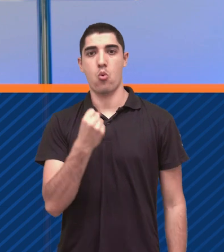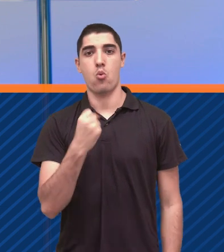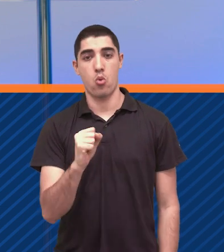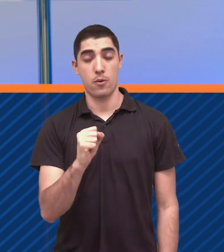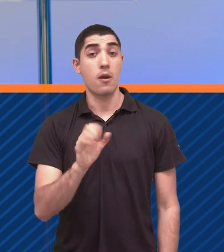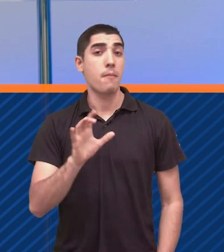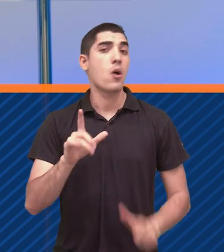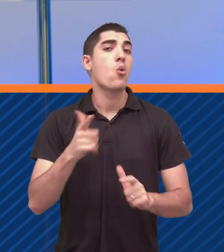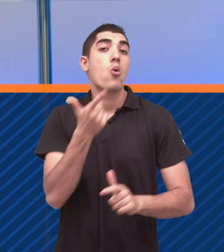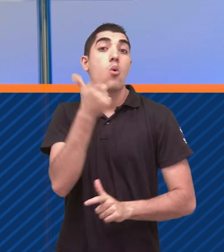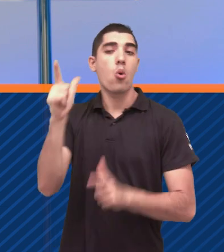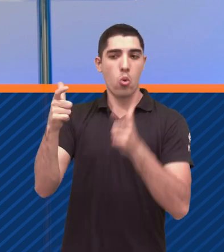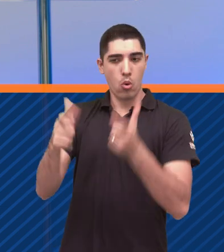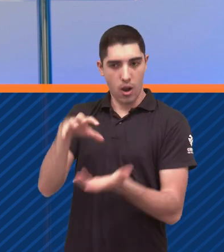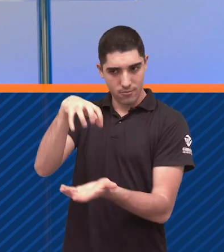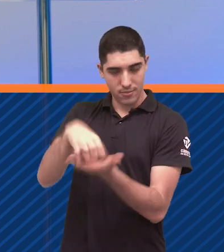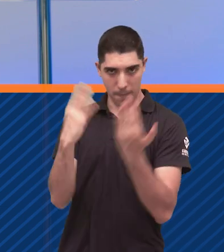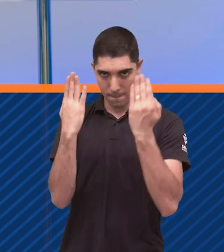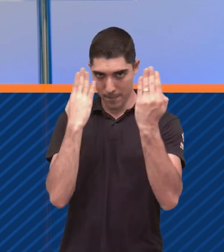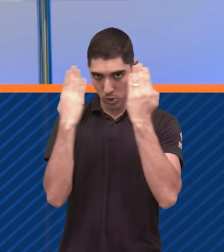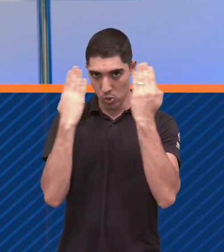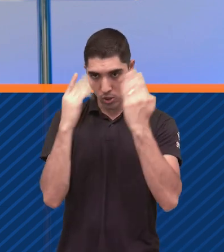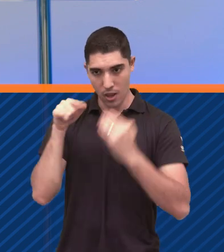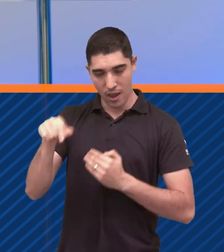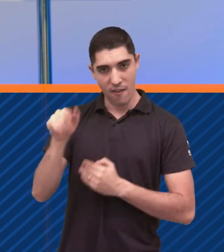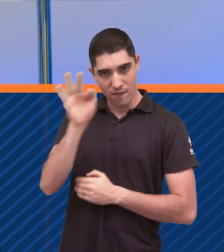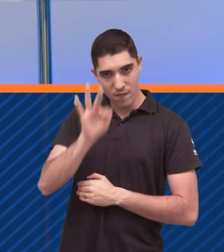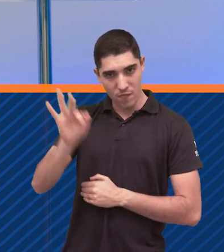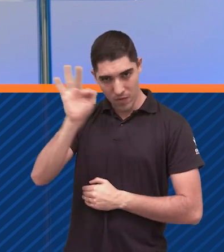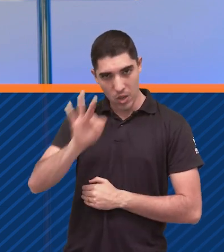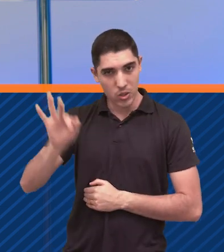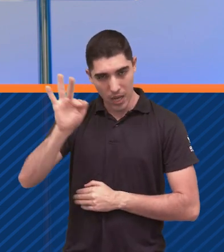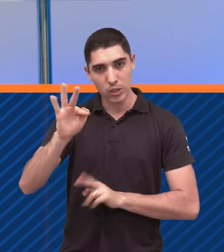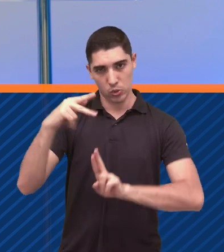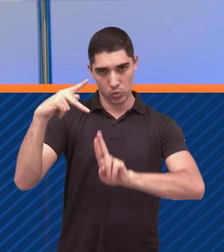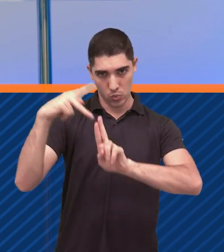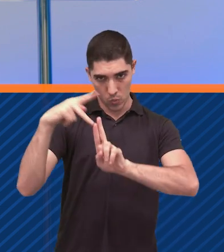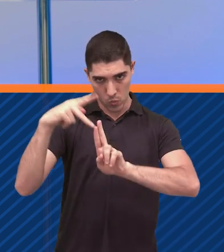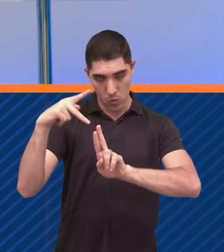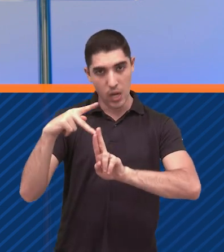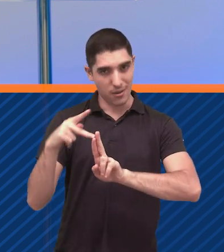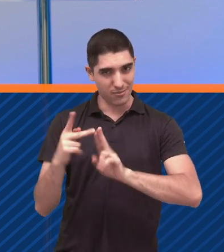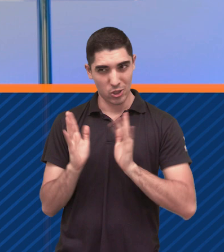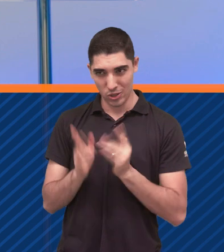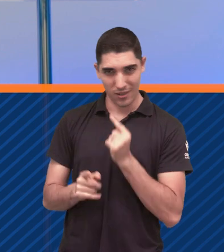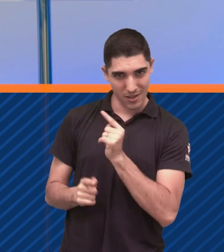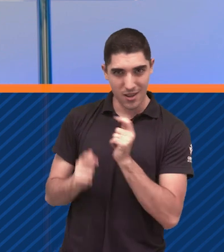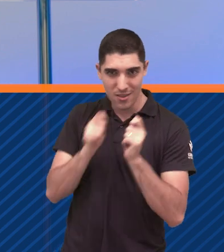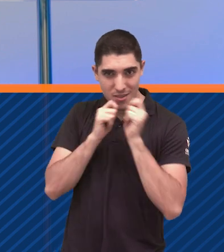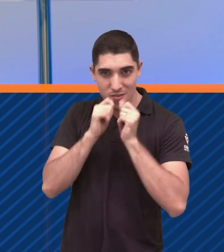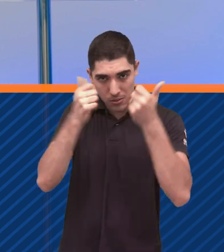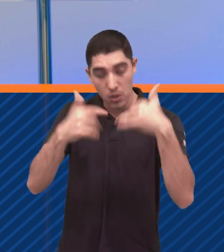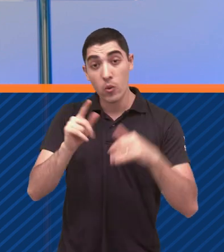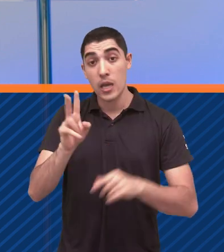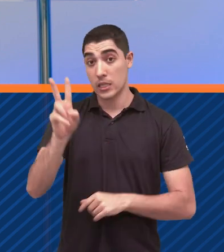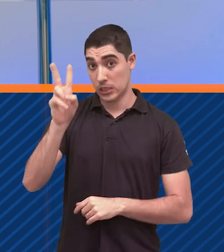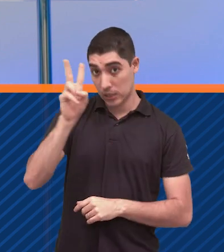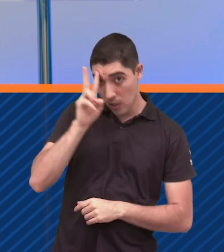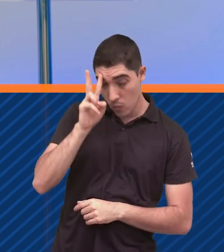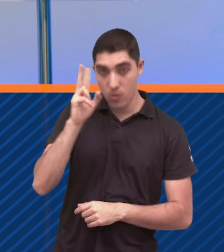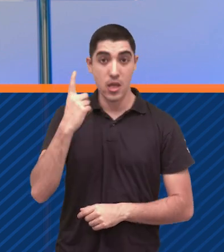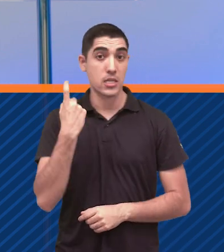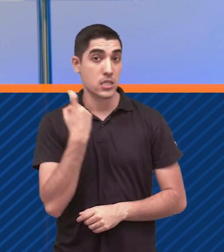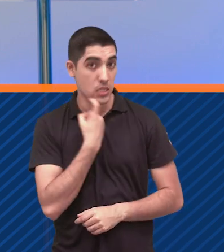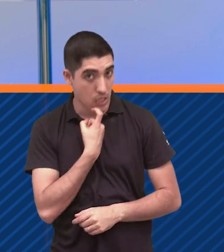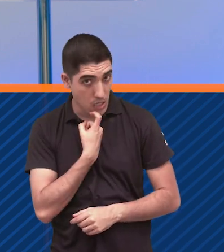número 188. Já o Centro de Psicologia Aplicada da Universidade Paulista, como nós vimos na reportagem,